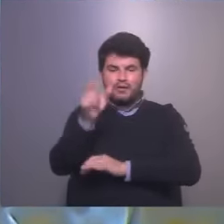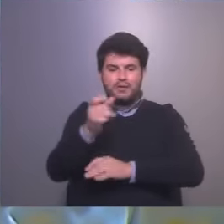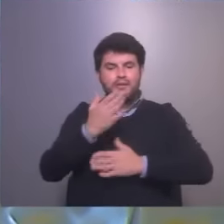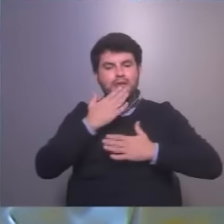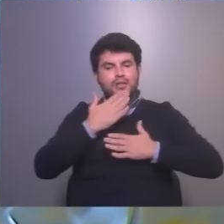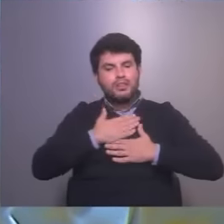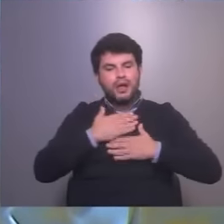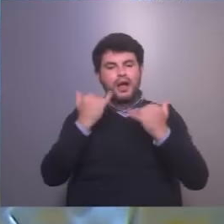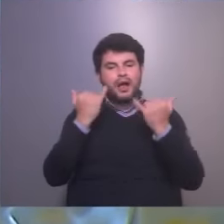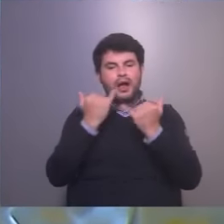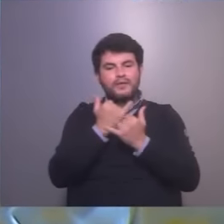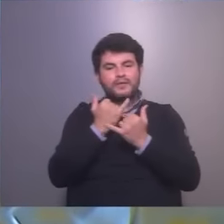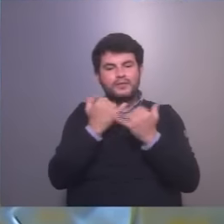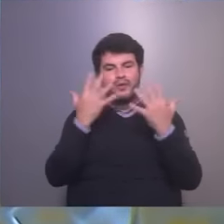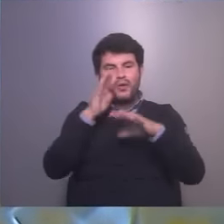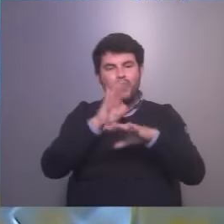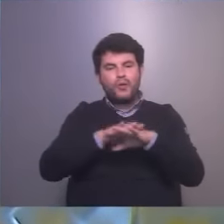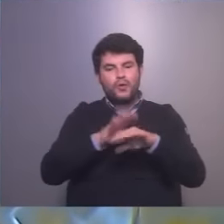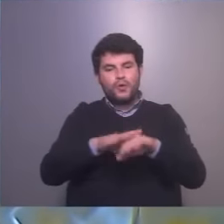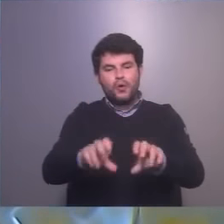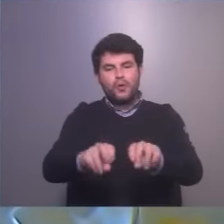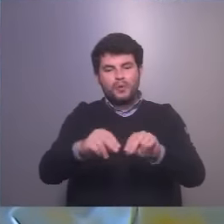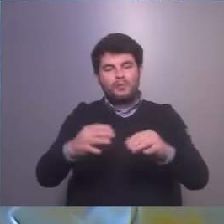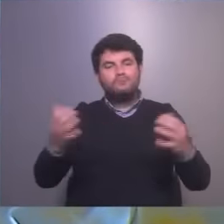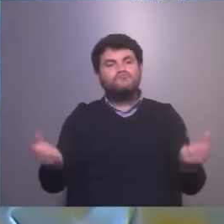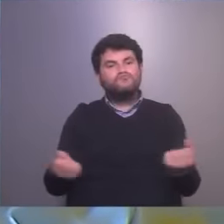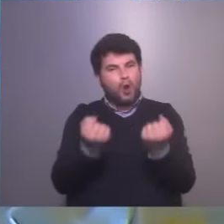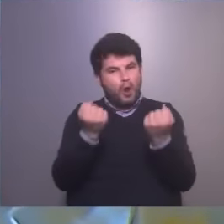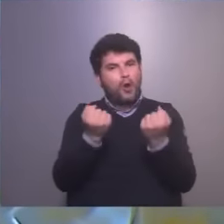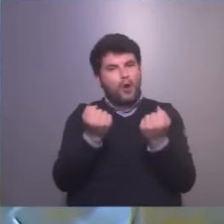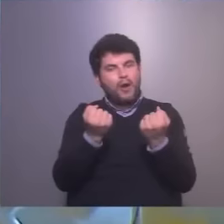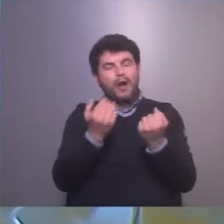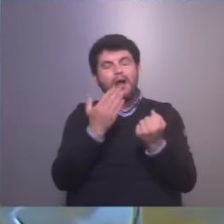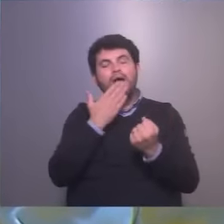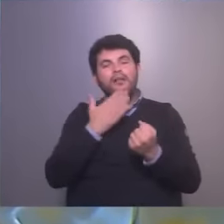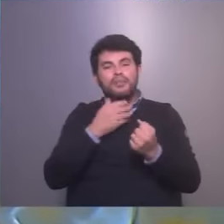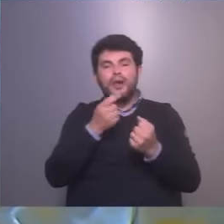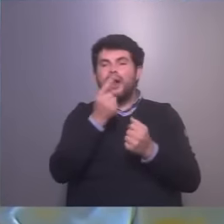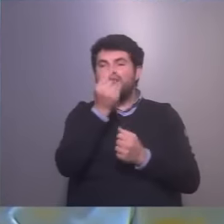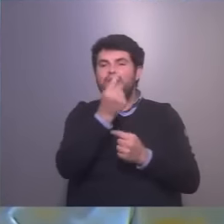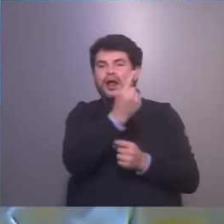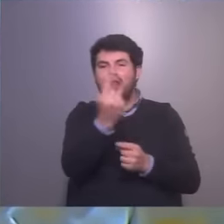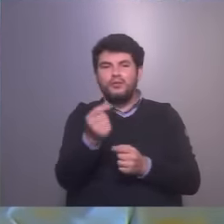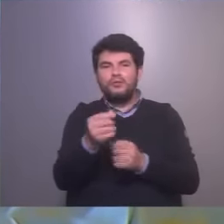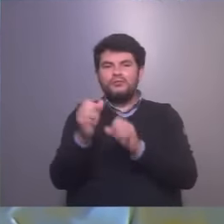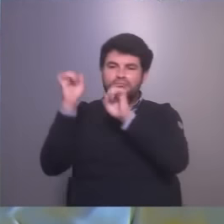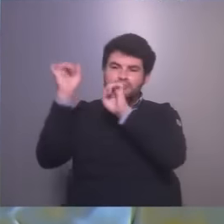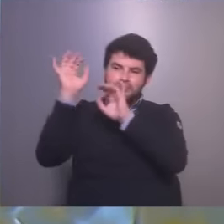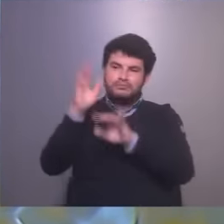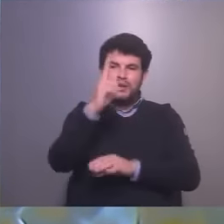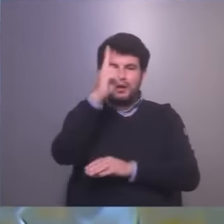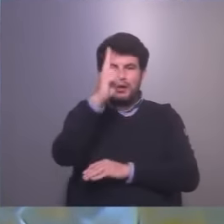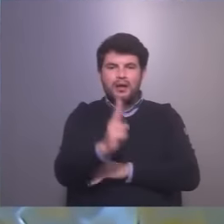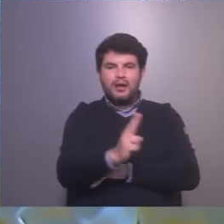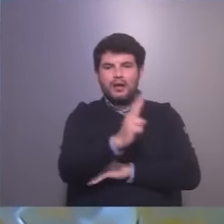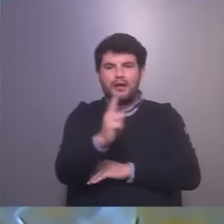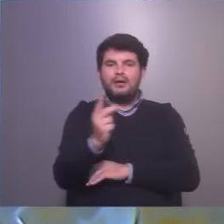Senhor, que sois o Criador da luz, e em Jesus Cristo nos destes a graça de vencer as trevas do